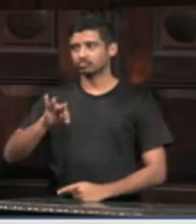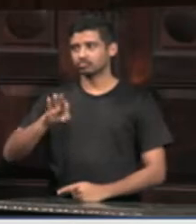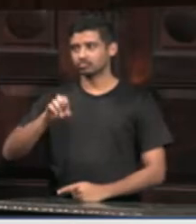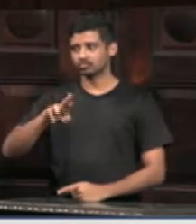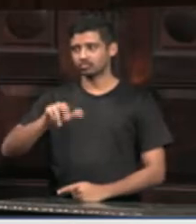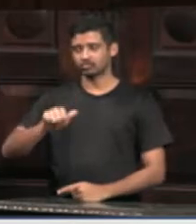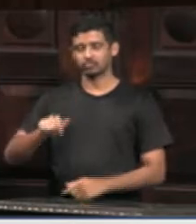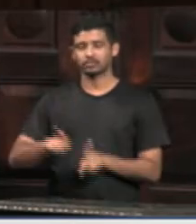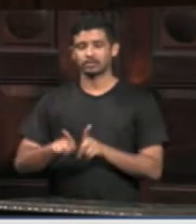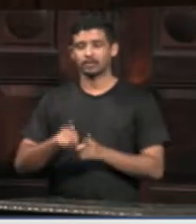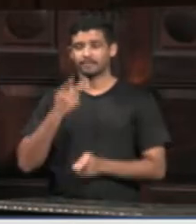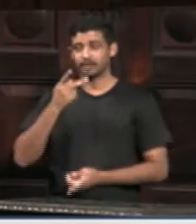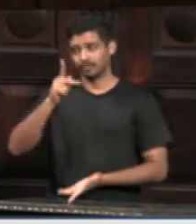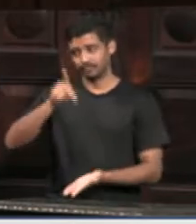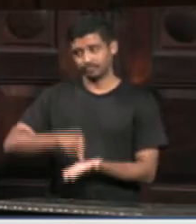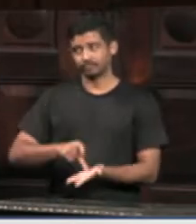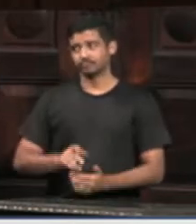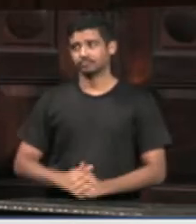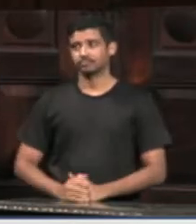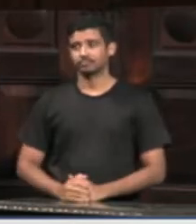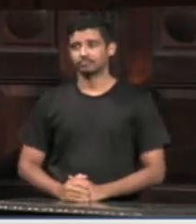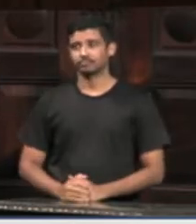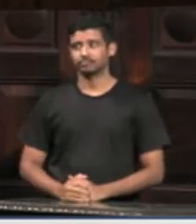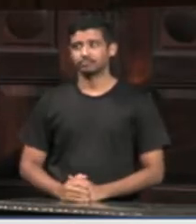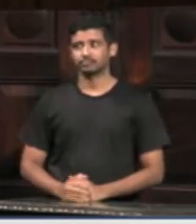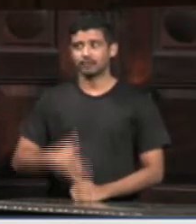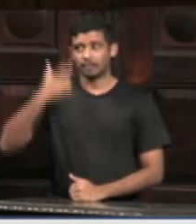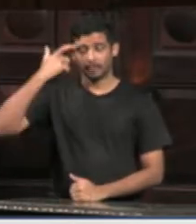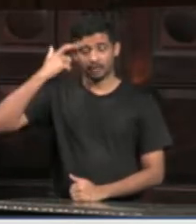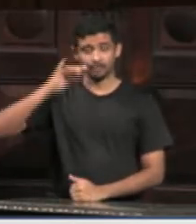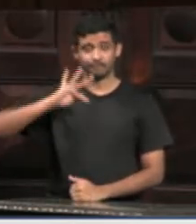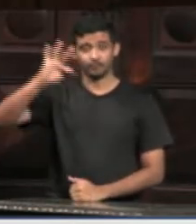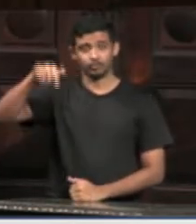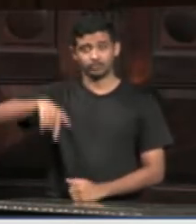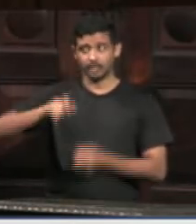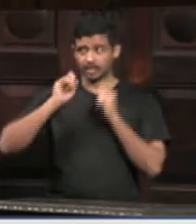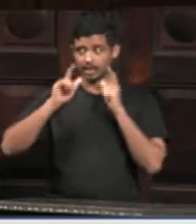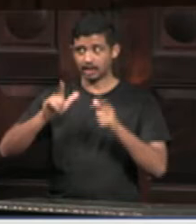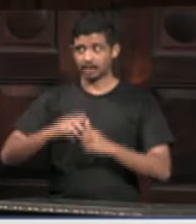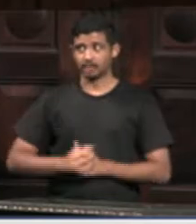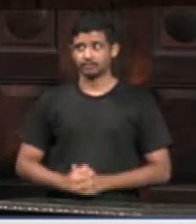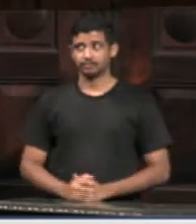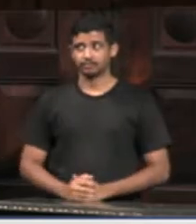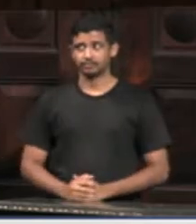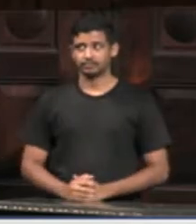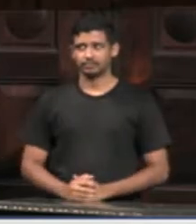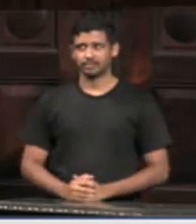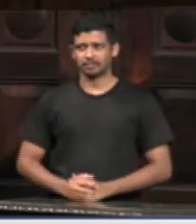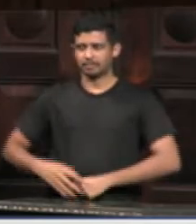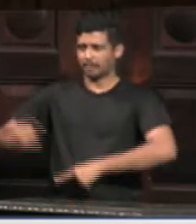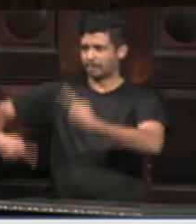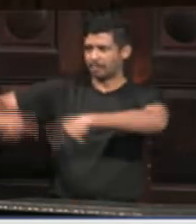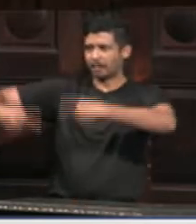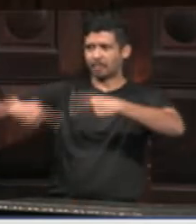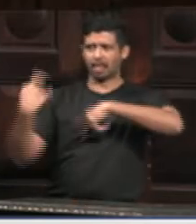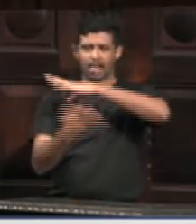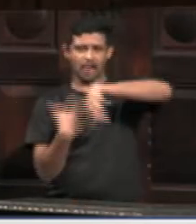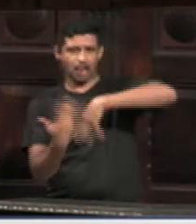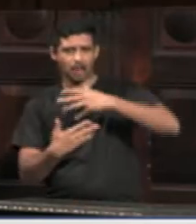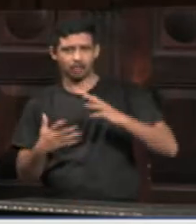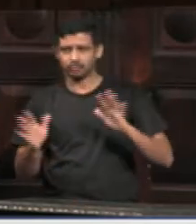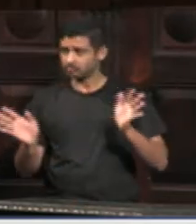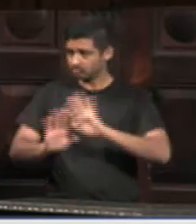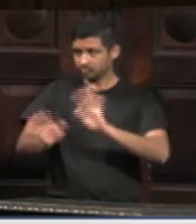transparente, em cima do futuro da nossa LERJ, sem a baixaria das notinhas que já